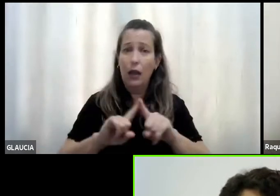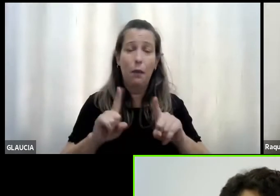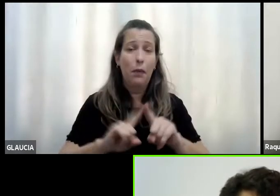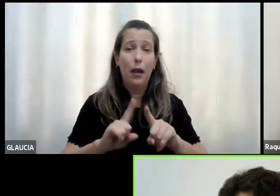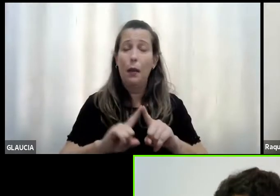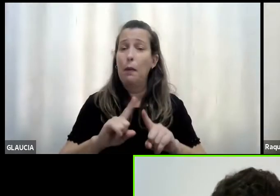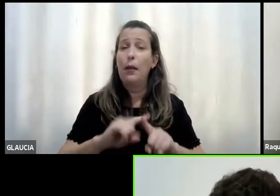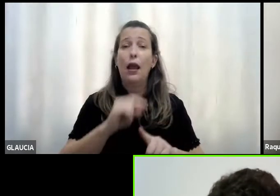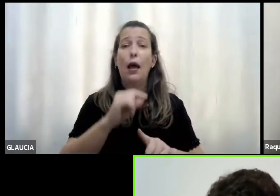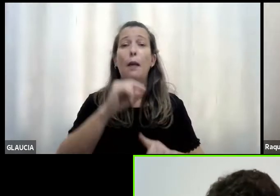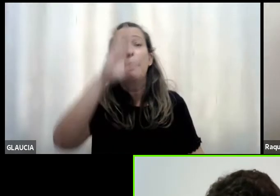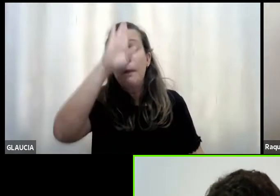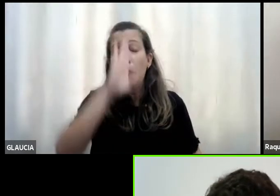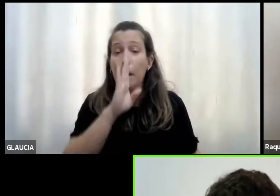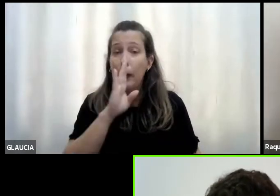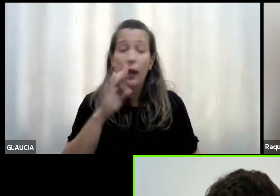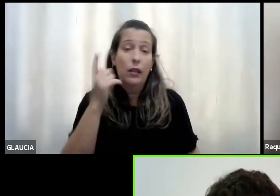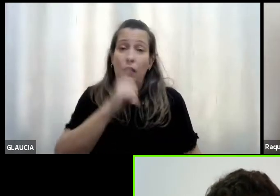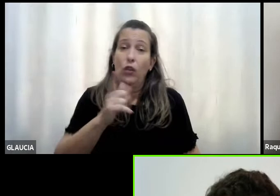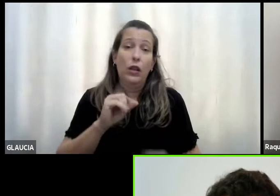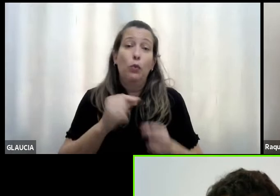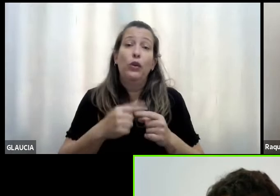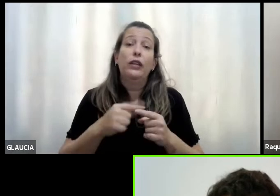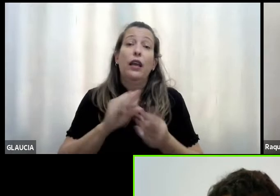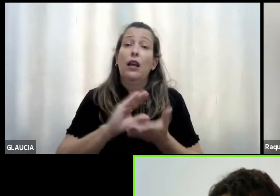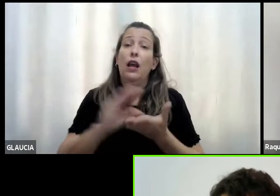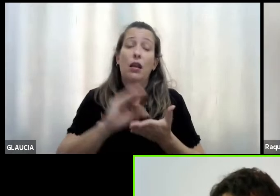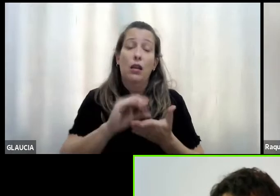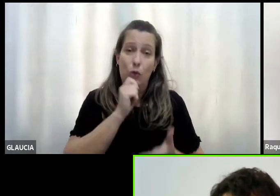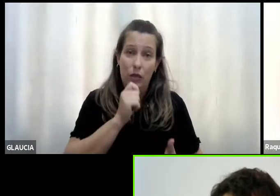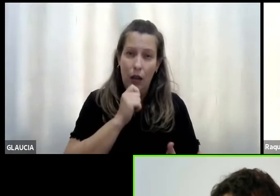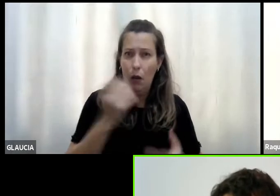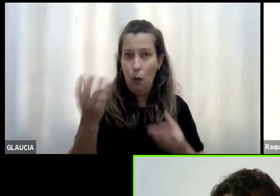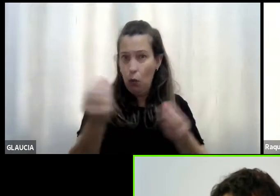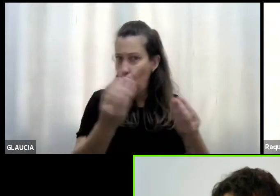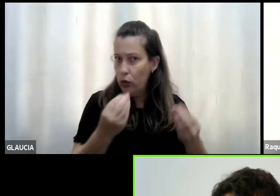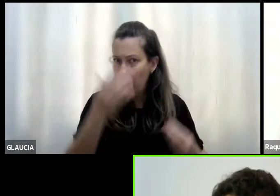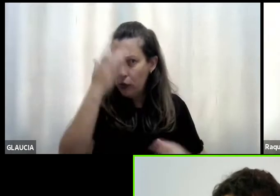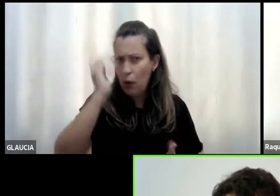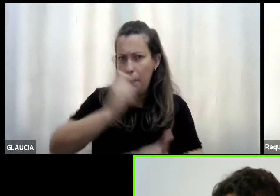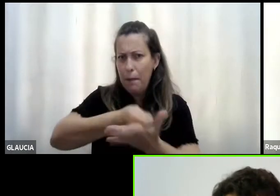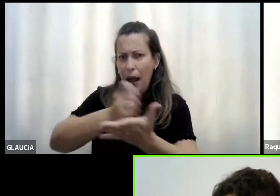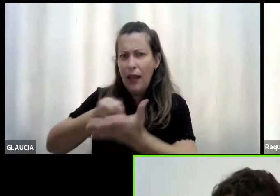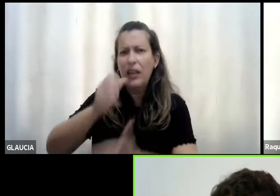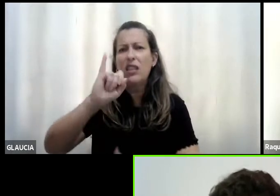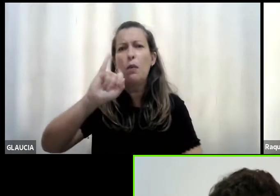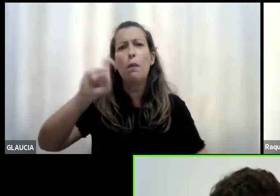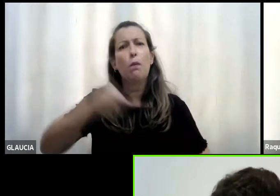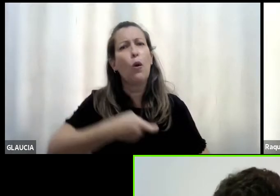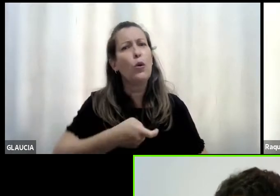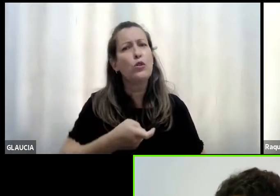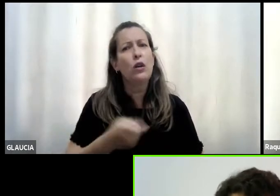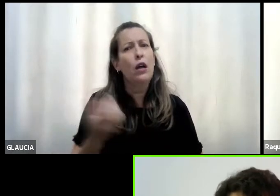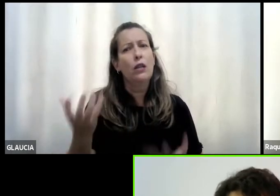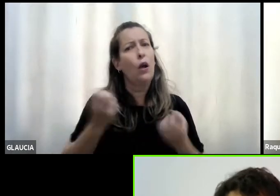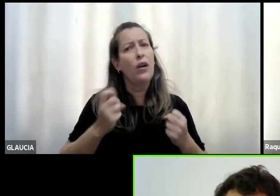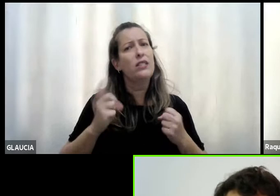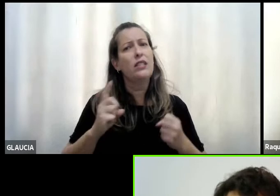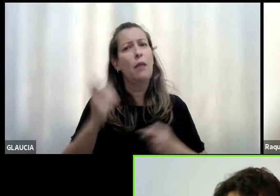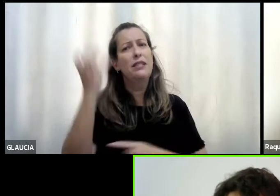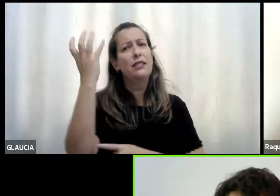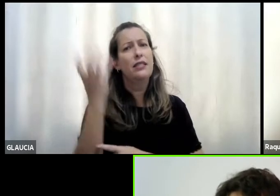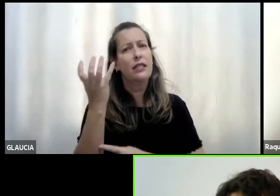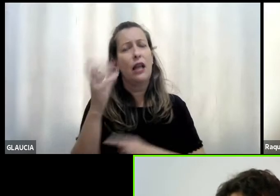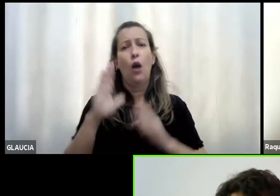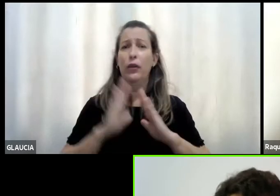houver investimento. Quantas pessoas pagam impostos e não recebem o sinal em casa? Todo brasileiro paga imposto e não recebe o sinal. Semana passada, a TV